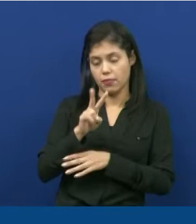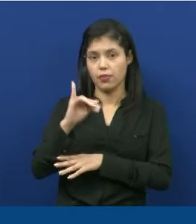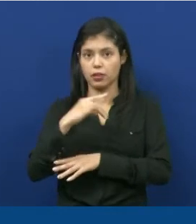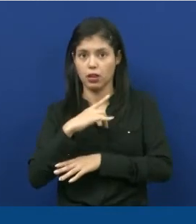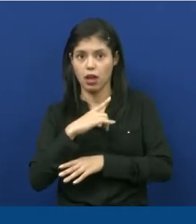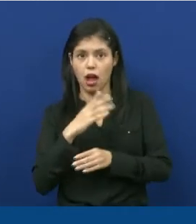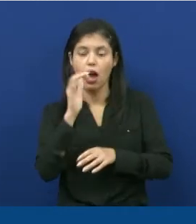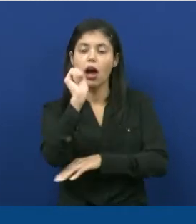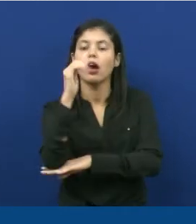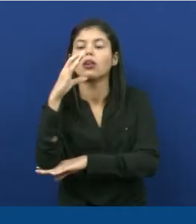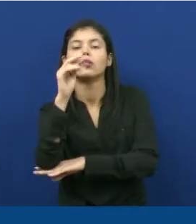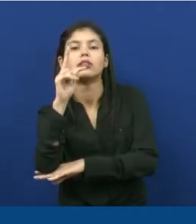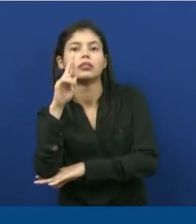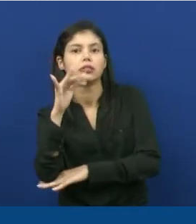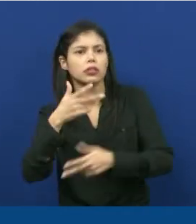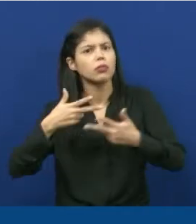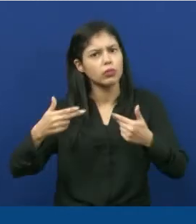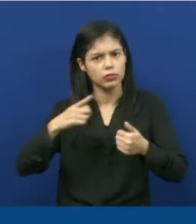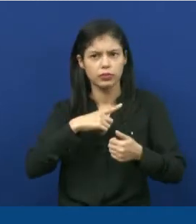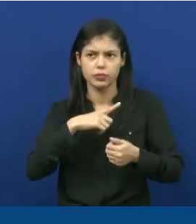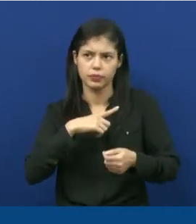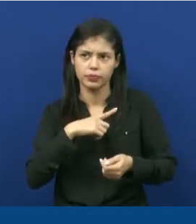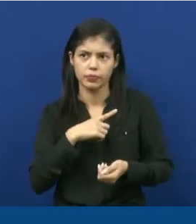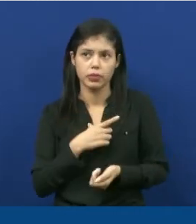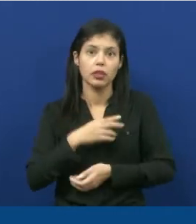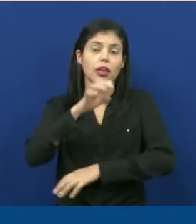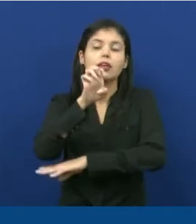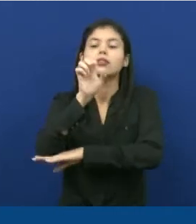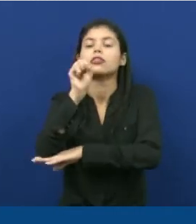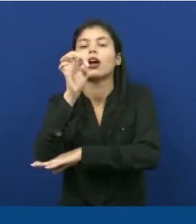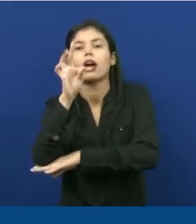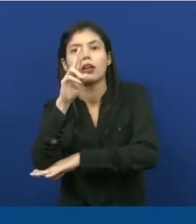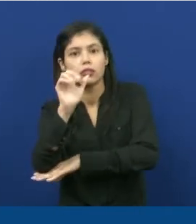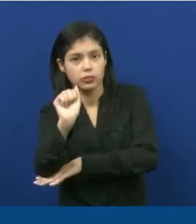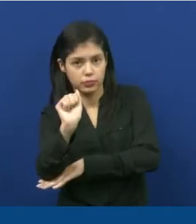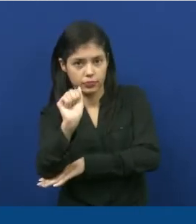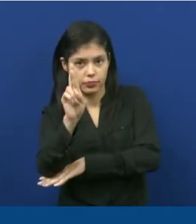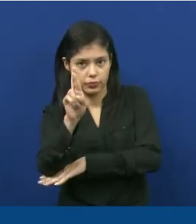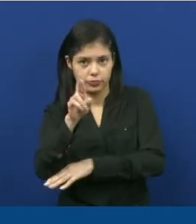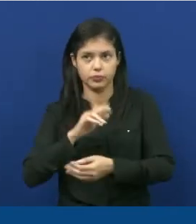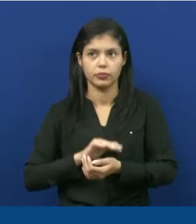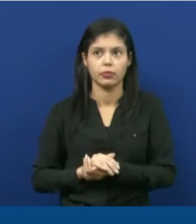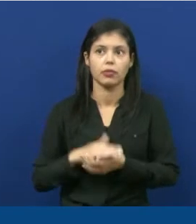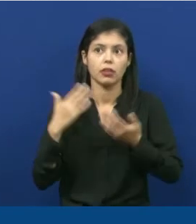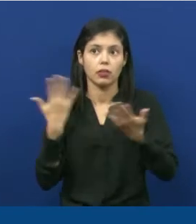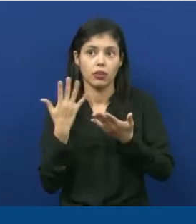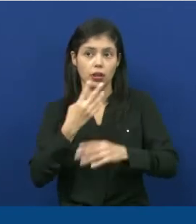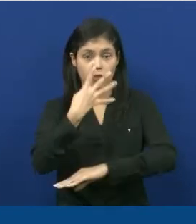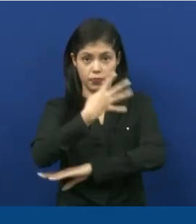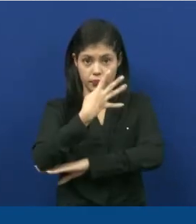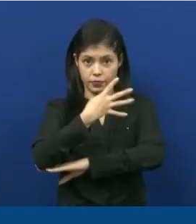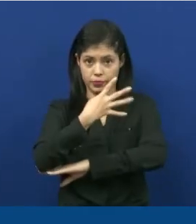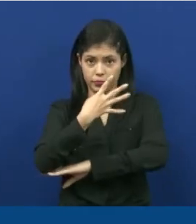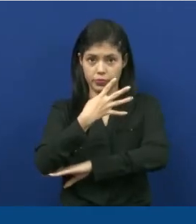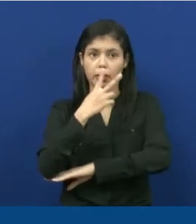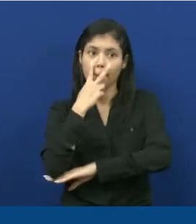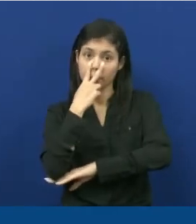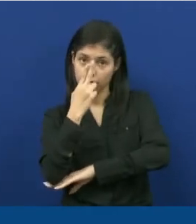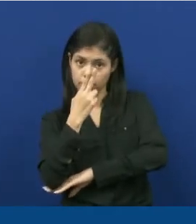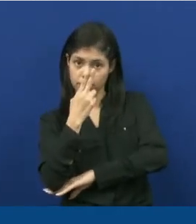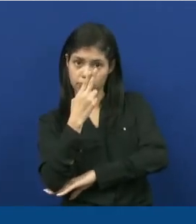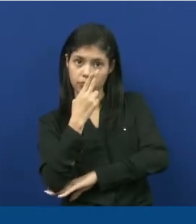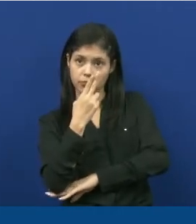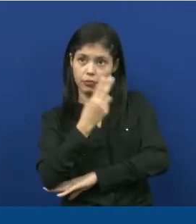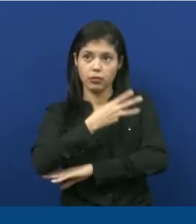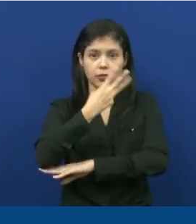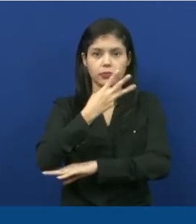é melhor você usar aí o verbo to be com sentido de estar. Agora, veja a frase 4, que é bem parecida com a